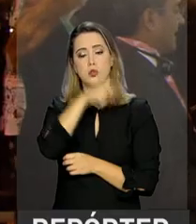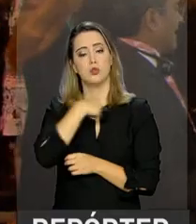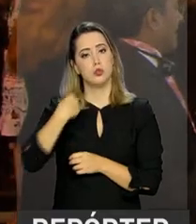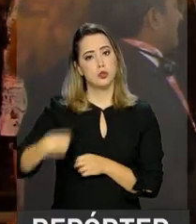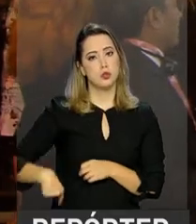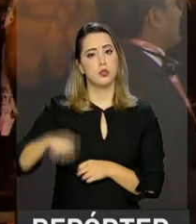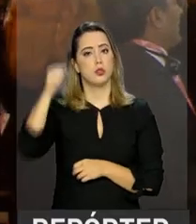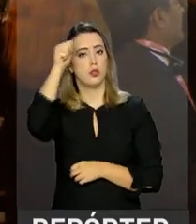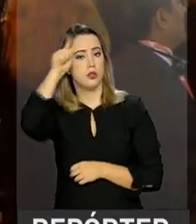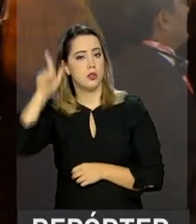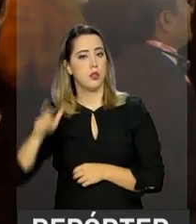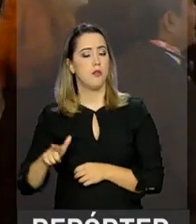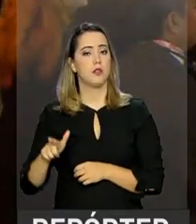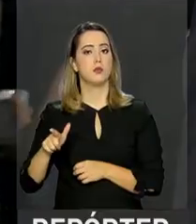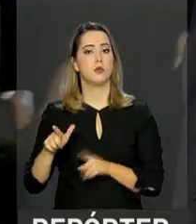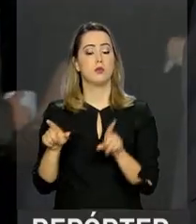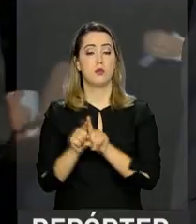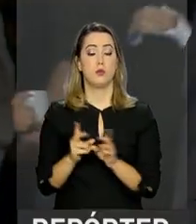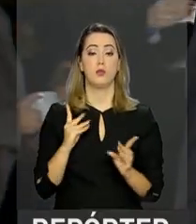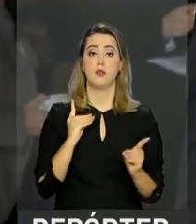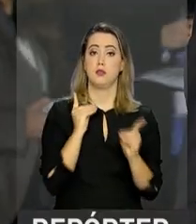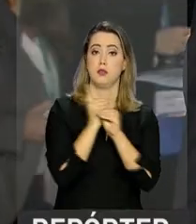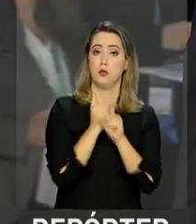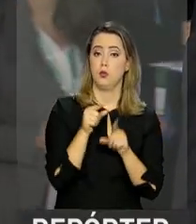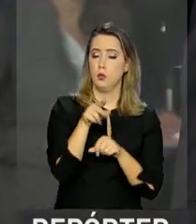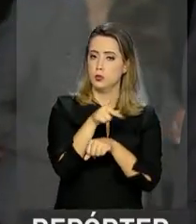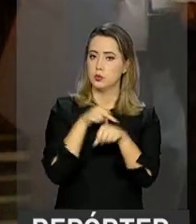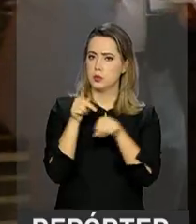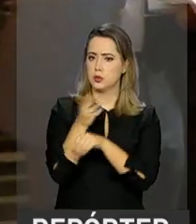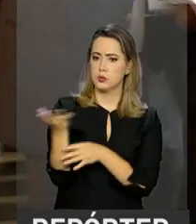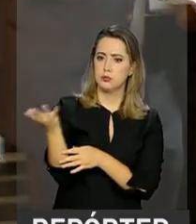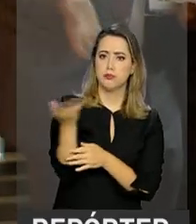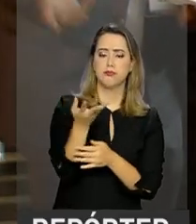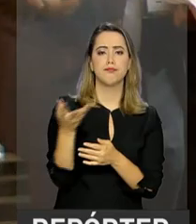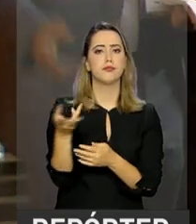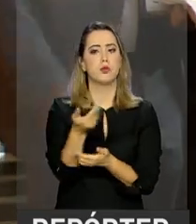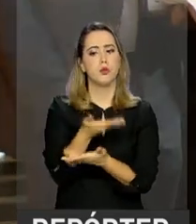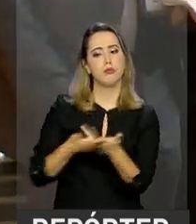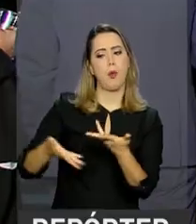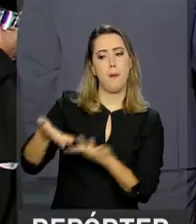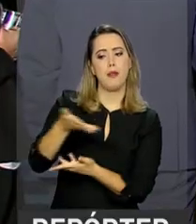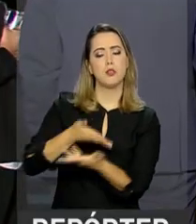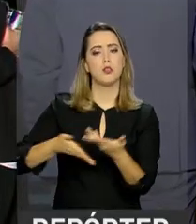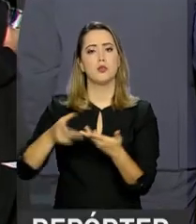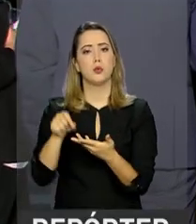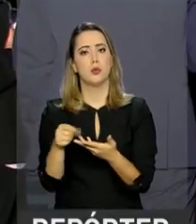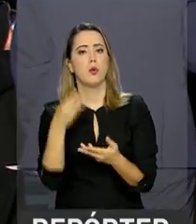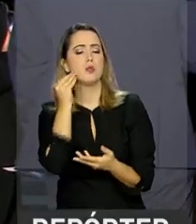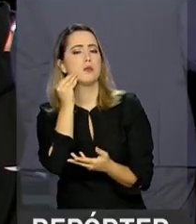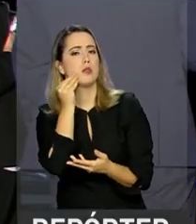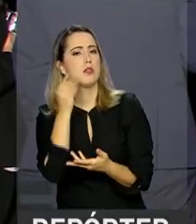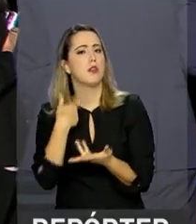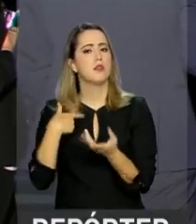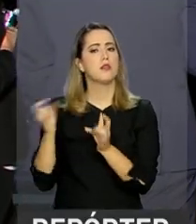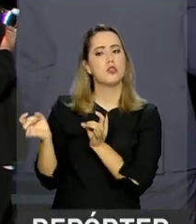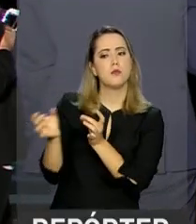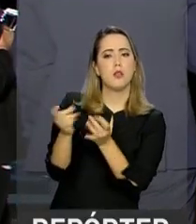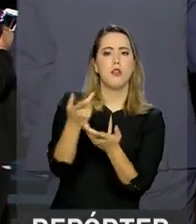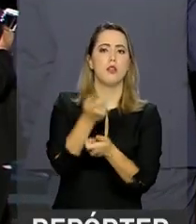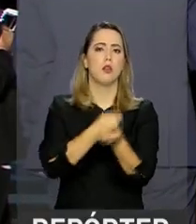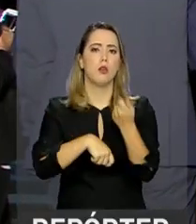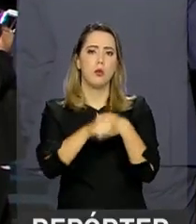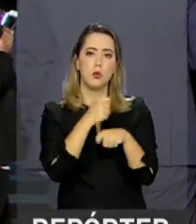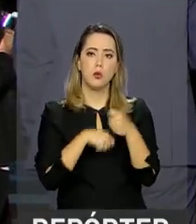do Sul. Nesses encontros, esses países compartilham experiências recentes no campo da concorrência, da